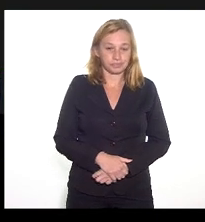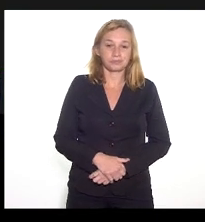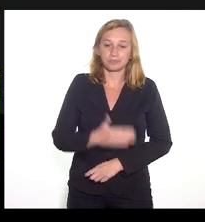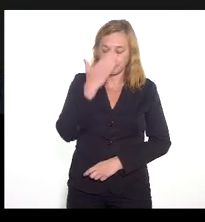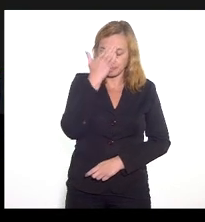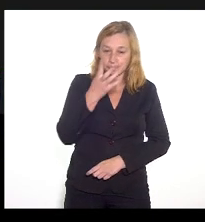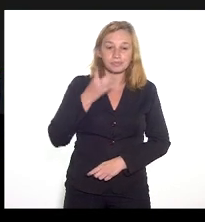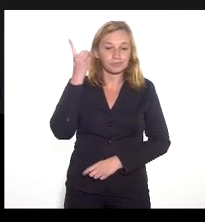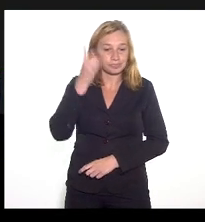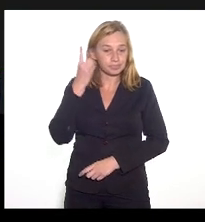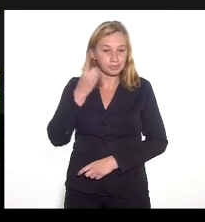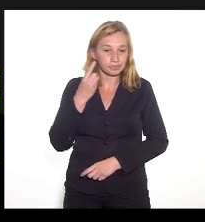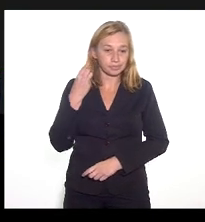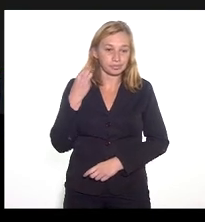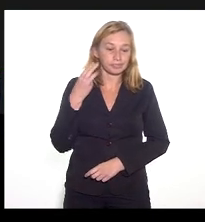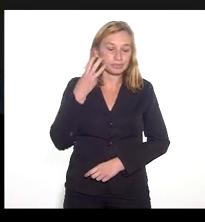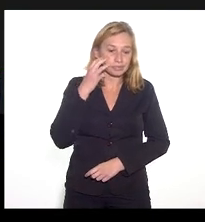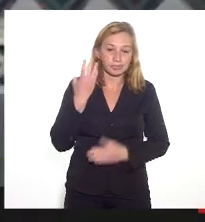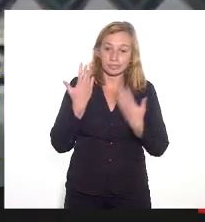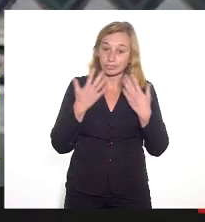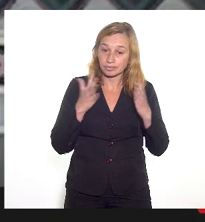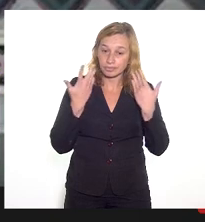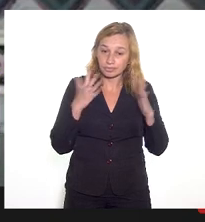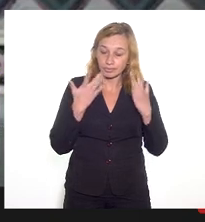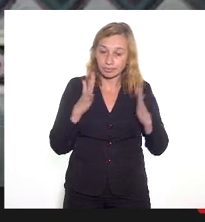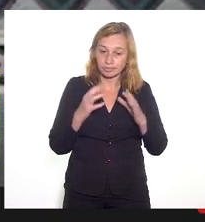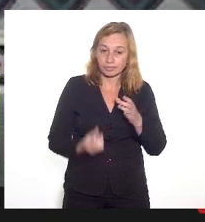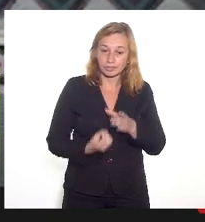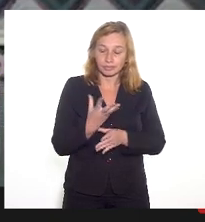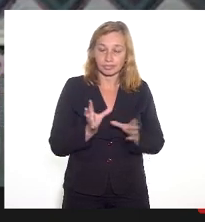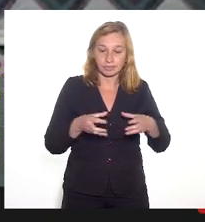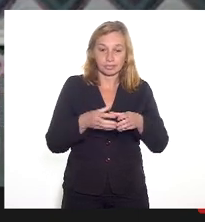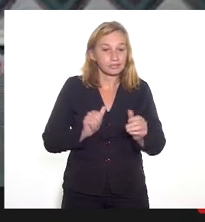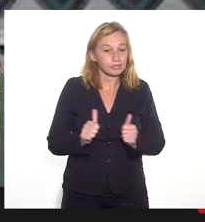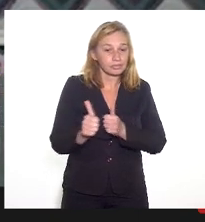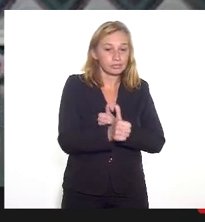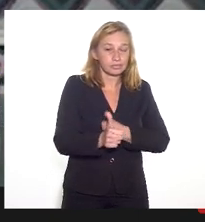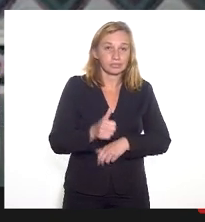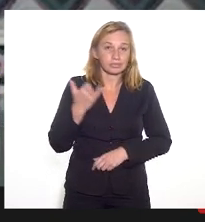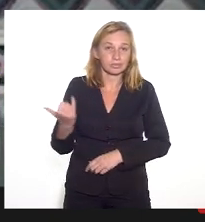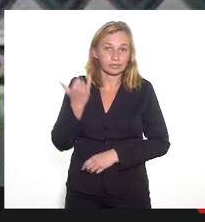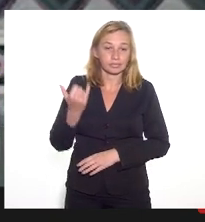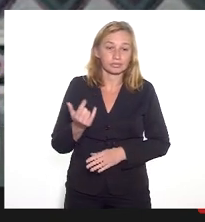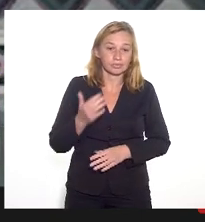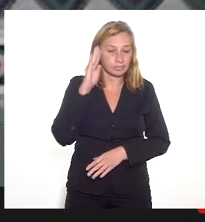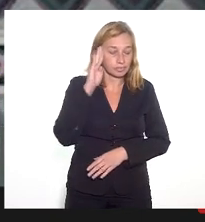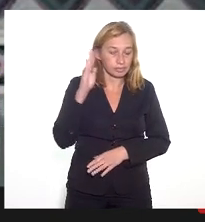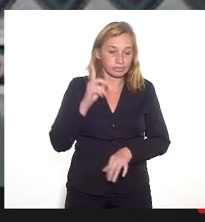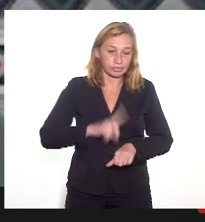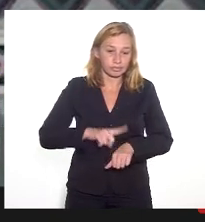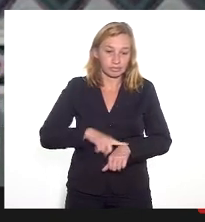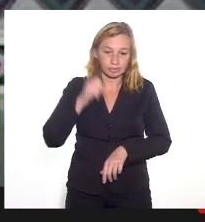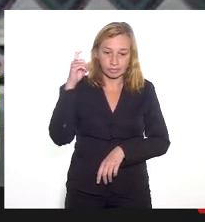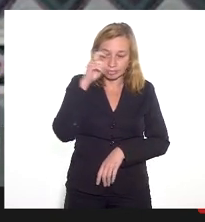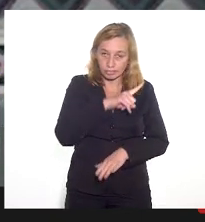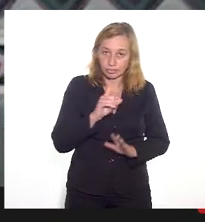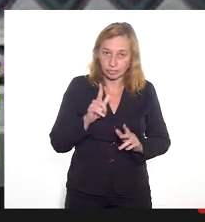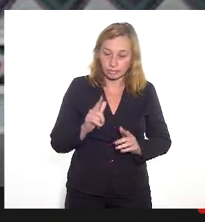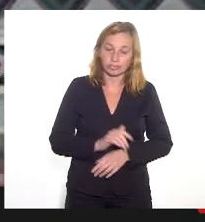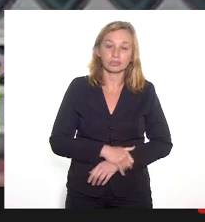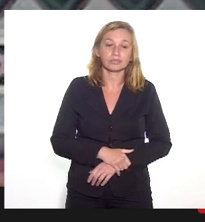Obrigada, deputado Valdec, parabenizar pela instalação dessa frente importante, principalmente em momentos como esse. Quero também